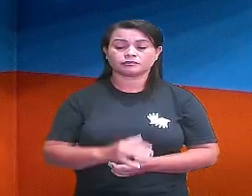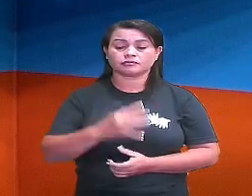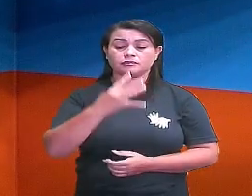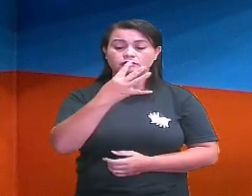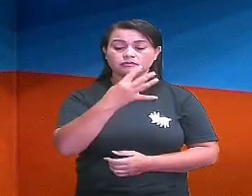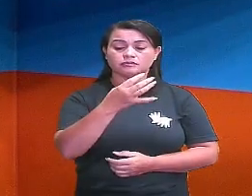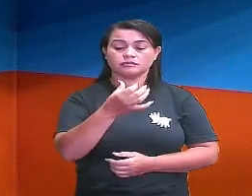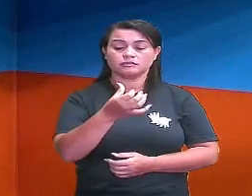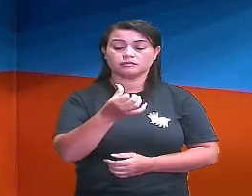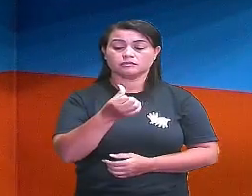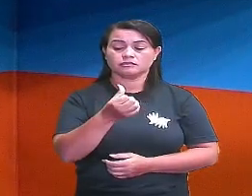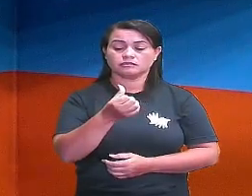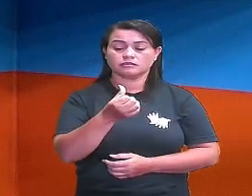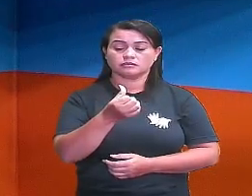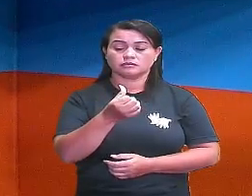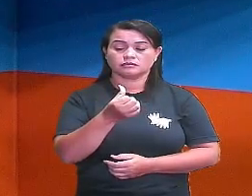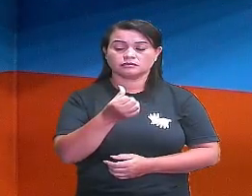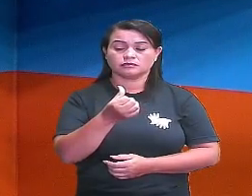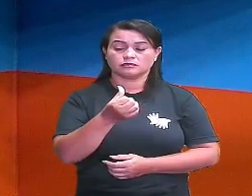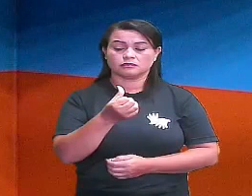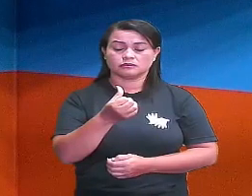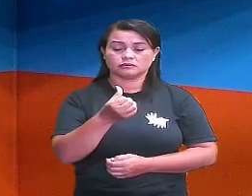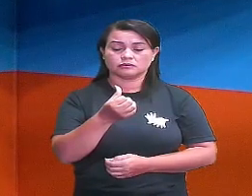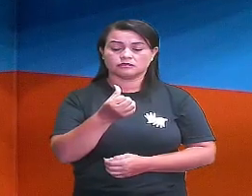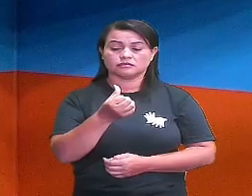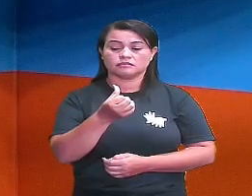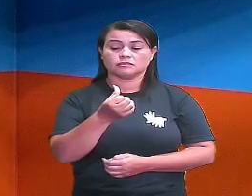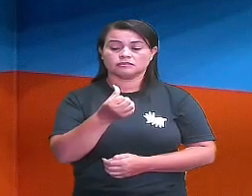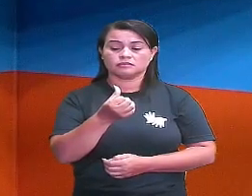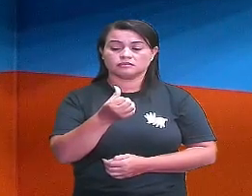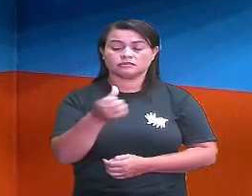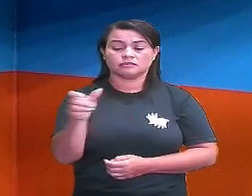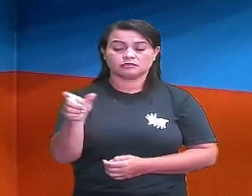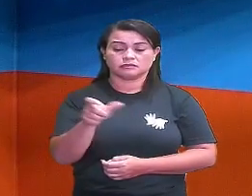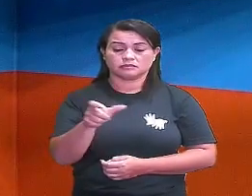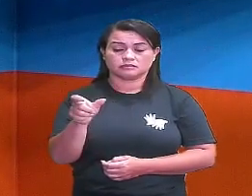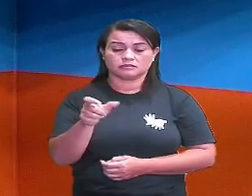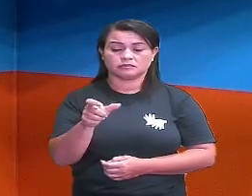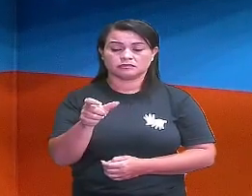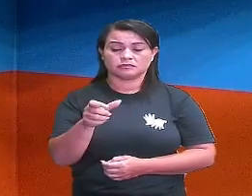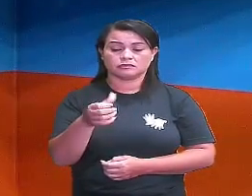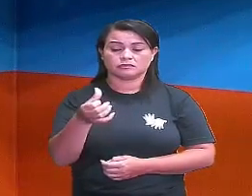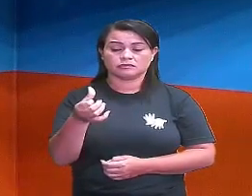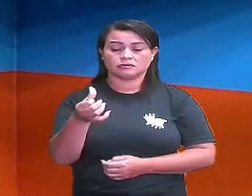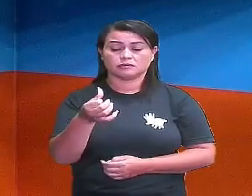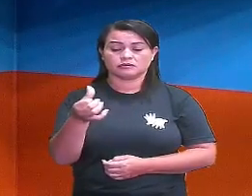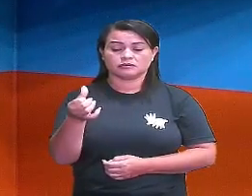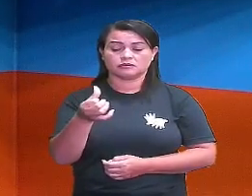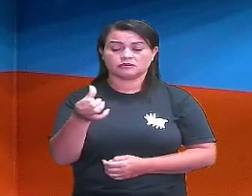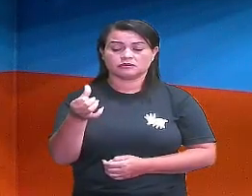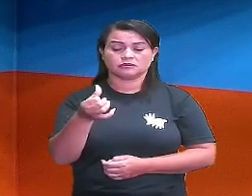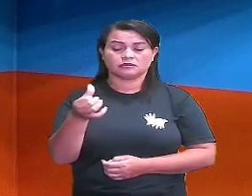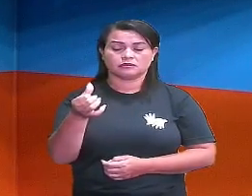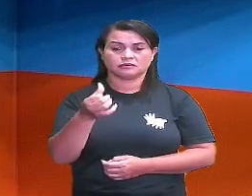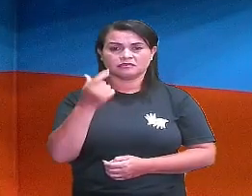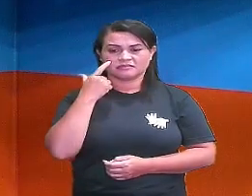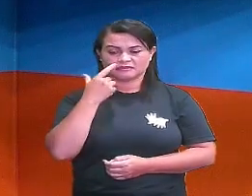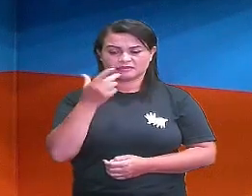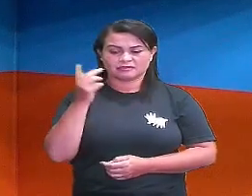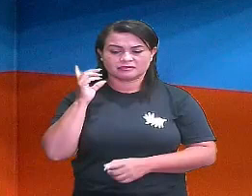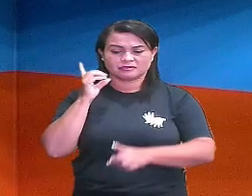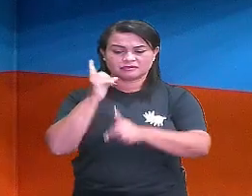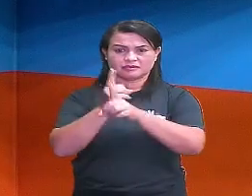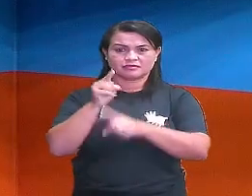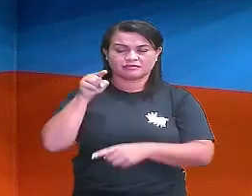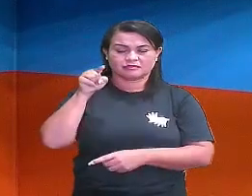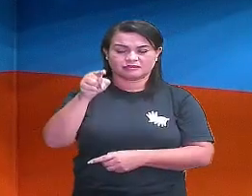4? Opa, aqui, ó. 1, 2, 3, 4. 4 em x, 6 em y. Olha o encontro do